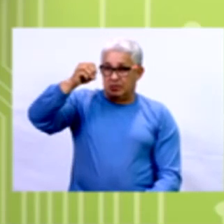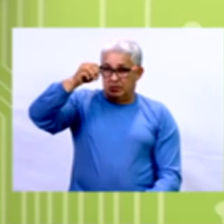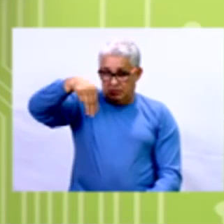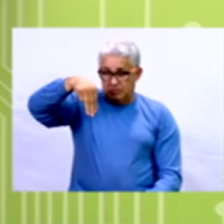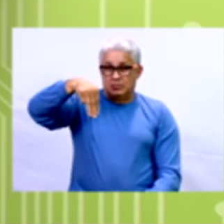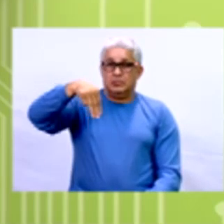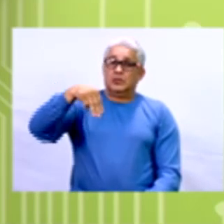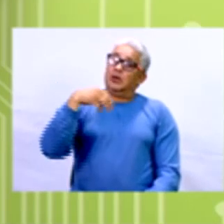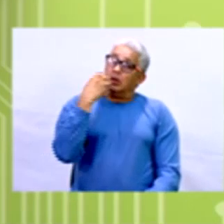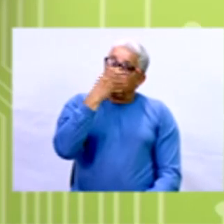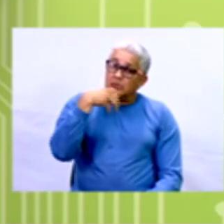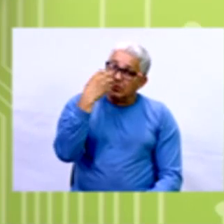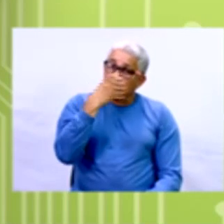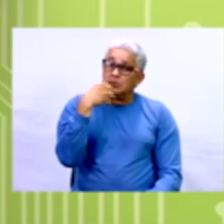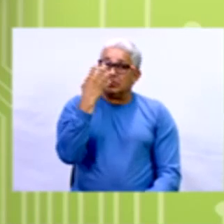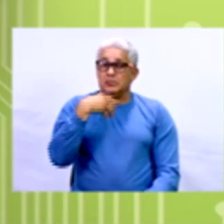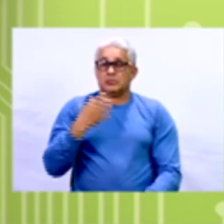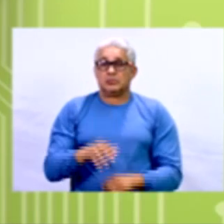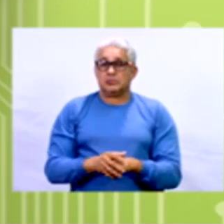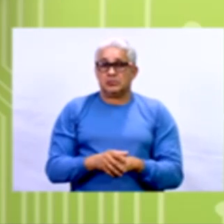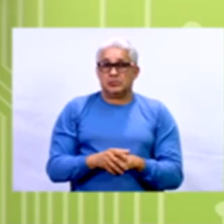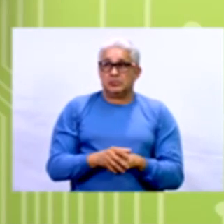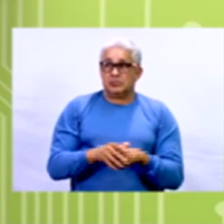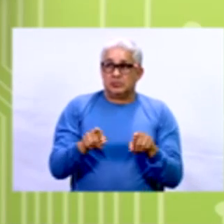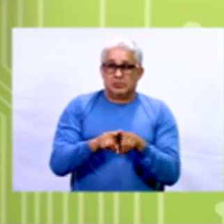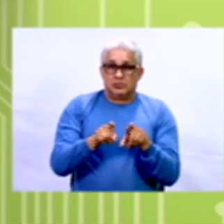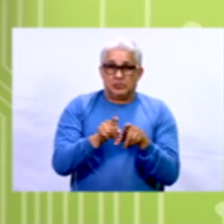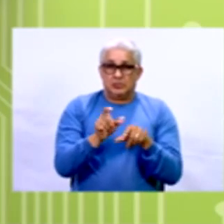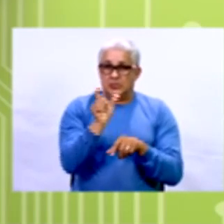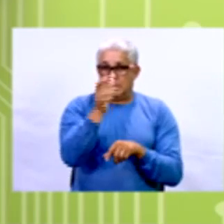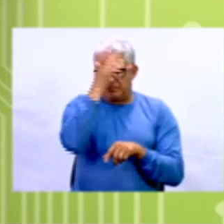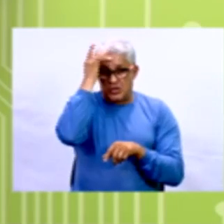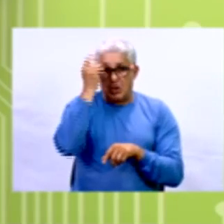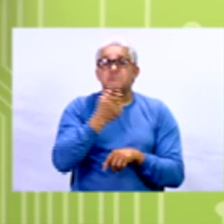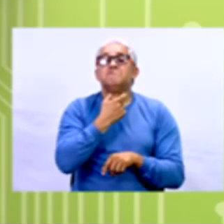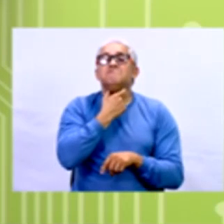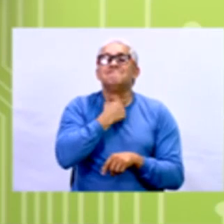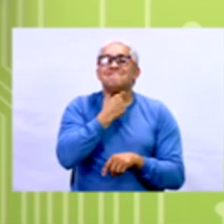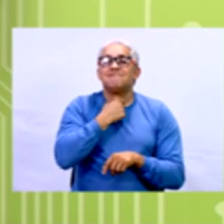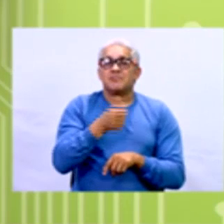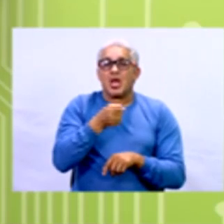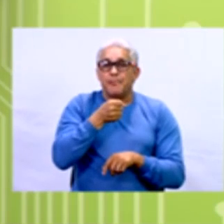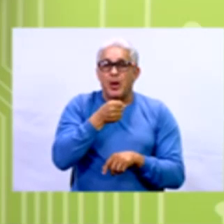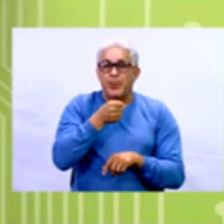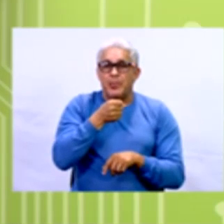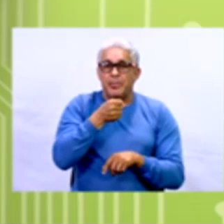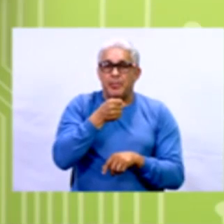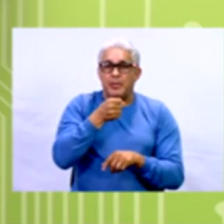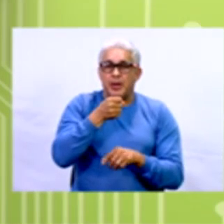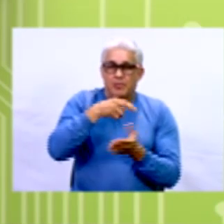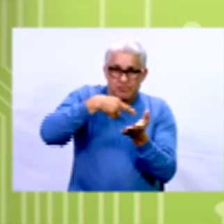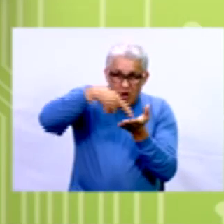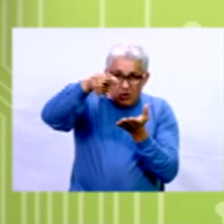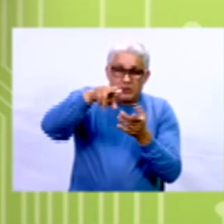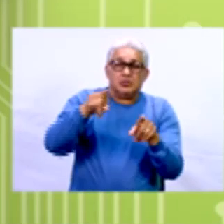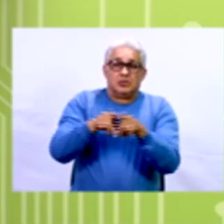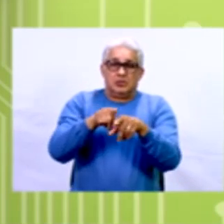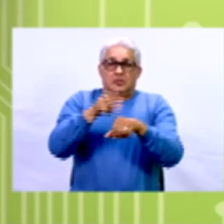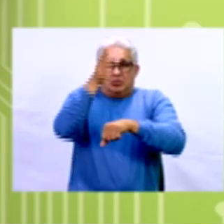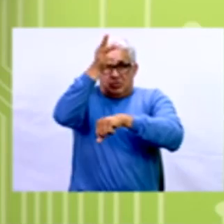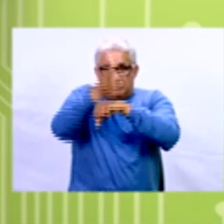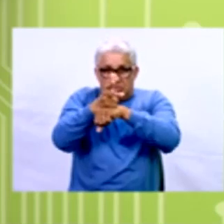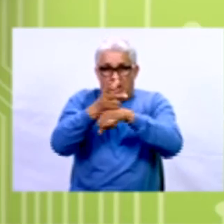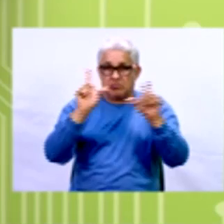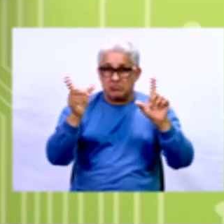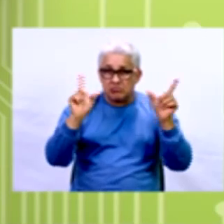de uma música, de uma vinheta, ou até da palavra falada. Do vídeo, através da televisão, então eu posso ter lá